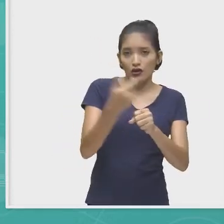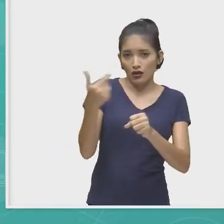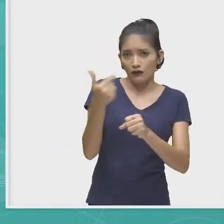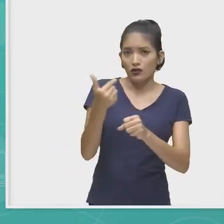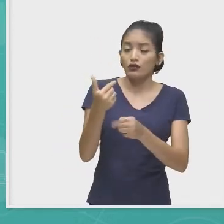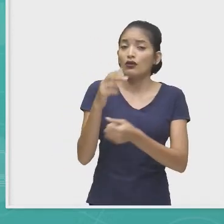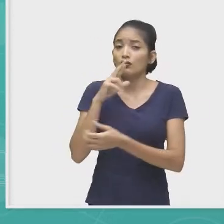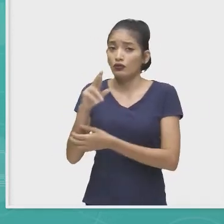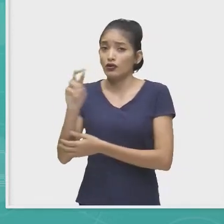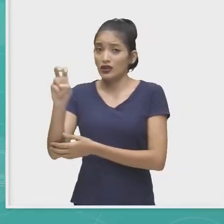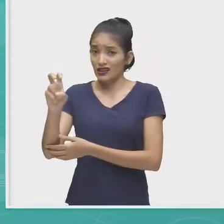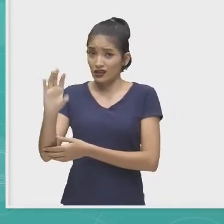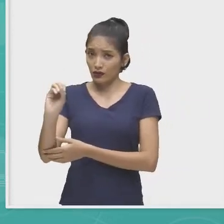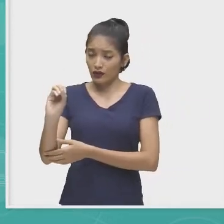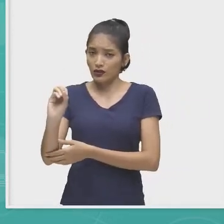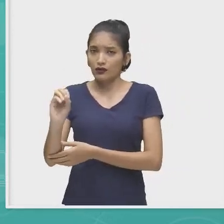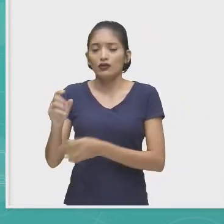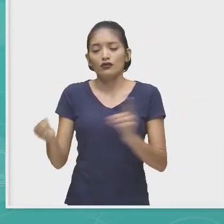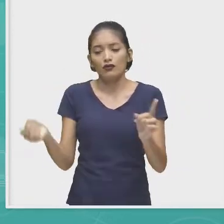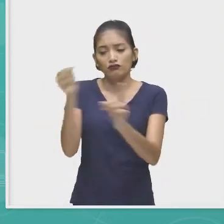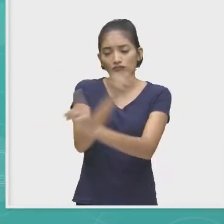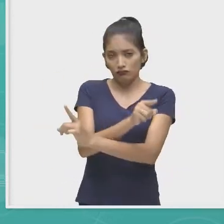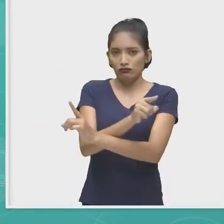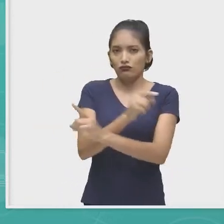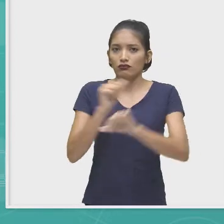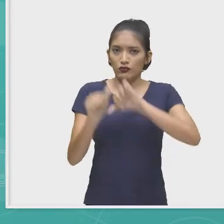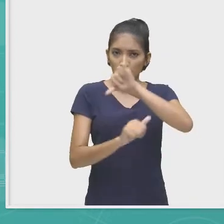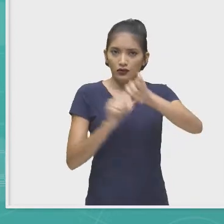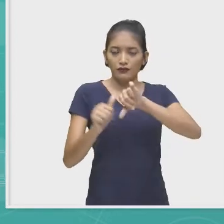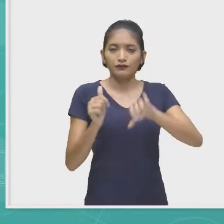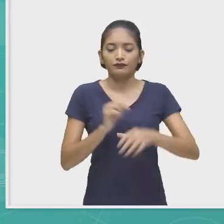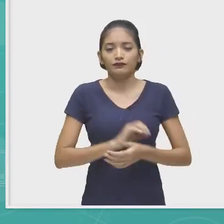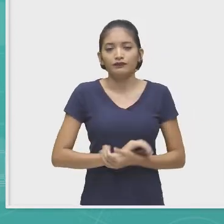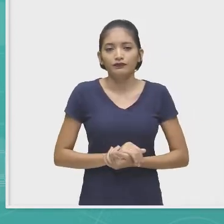50? Então é só inverter. Vamos inverter?